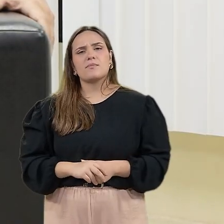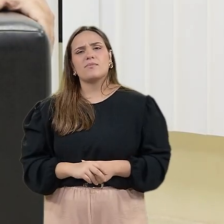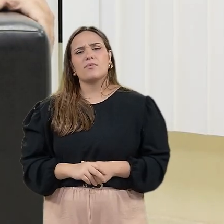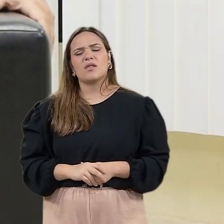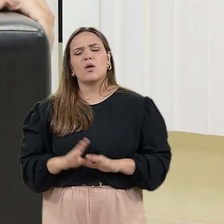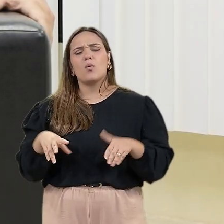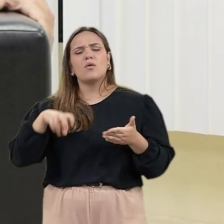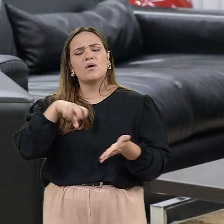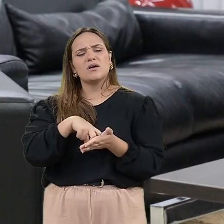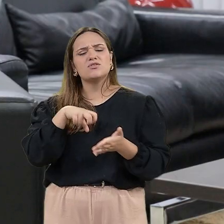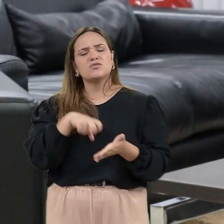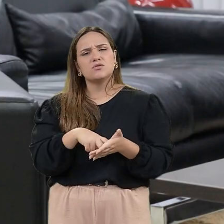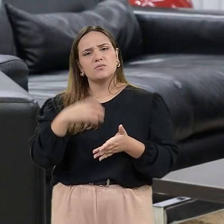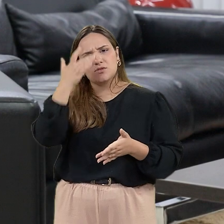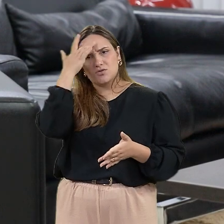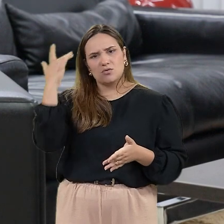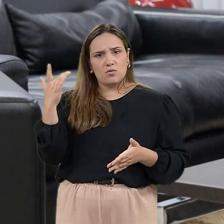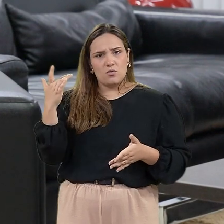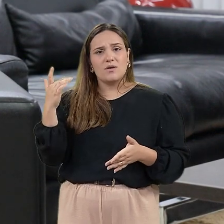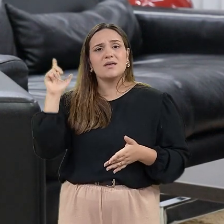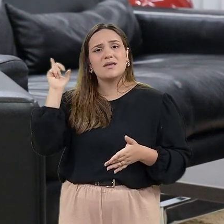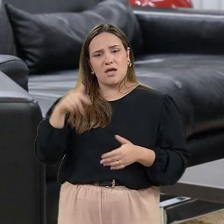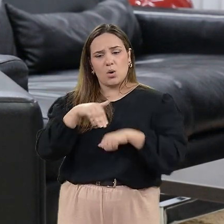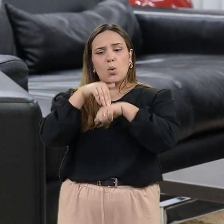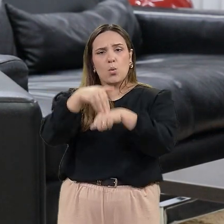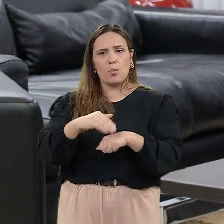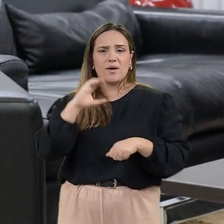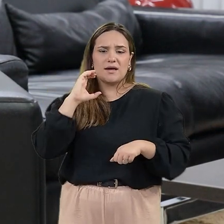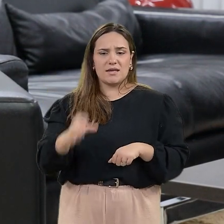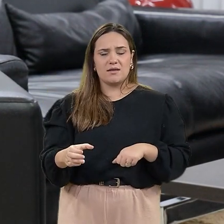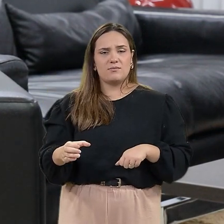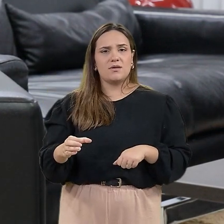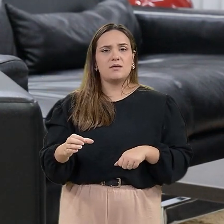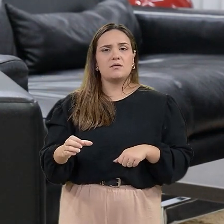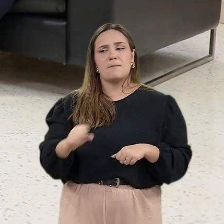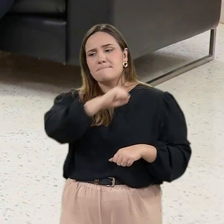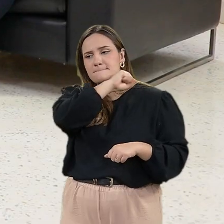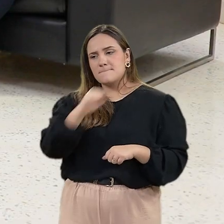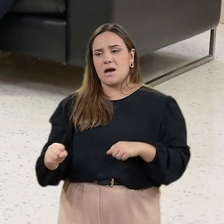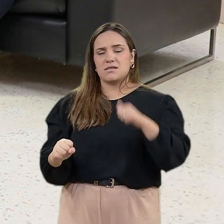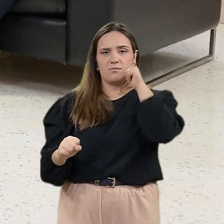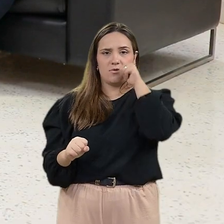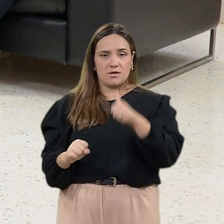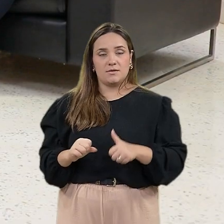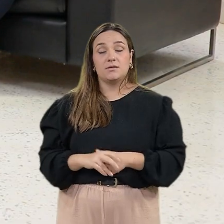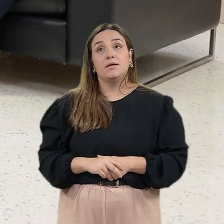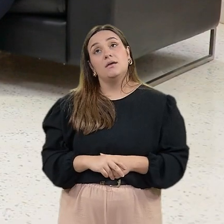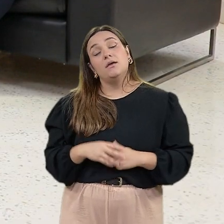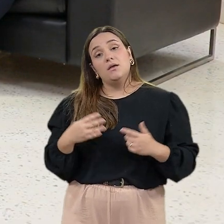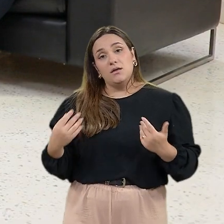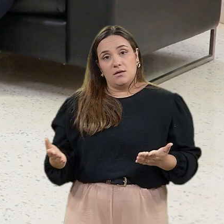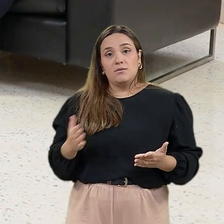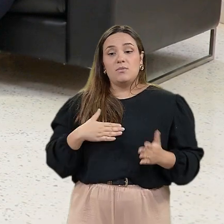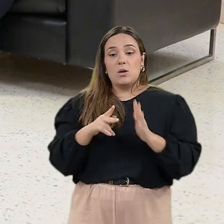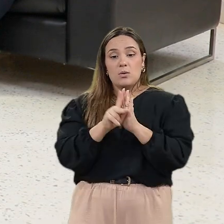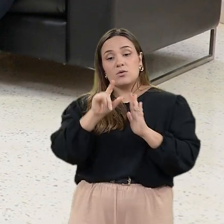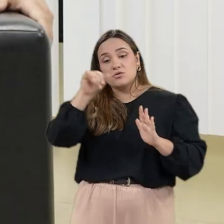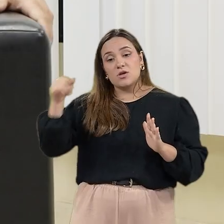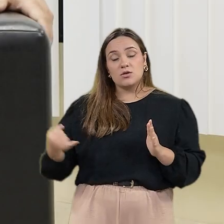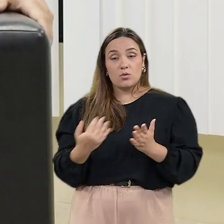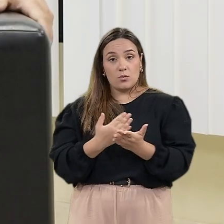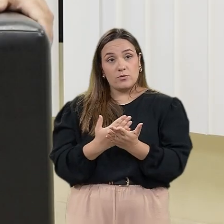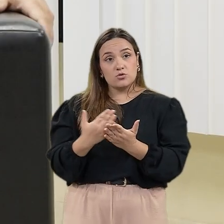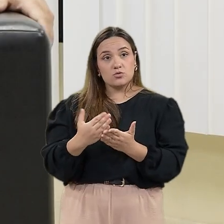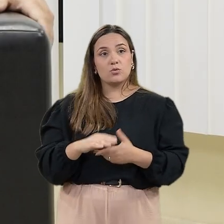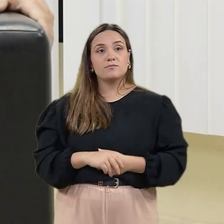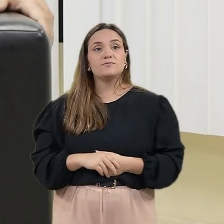Exatamente. Qual é a pena para os condenados pelo crime de feminicídio? Com esse projeto que eu